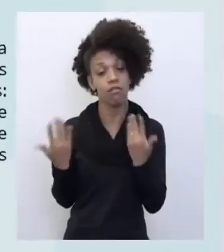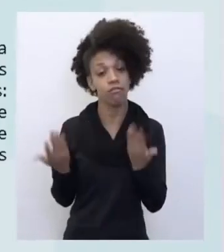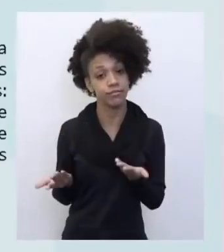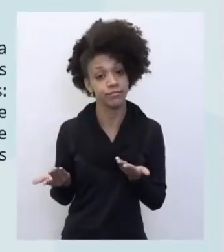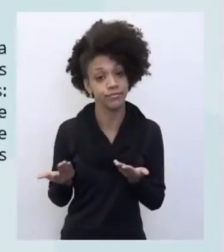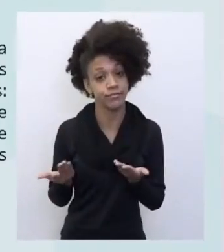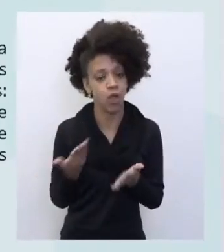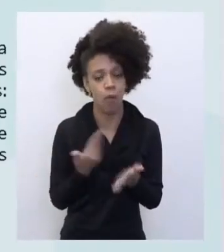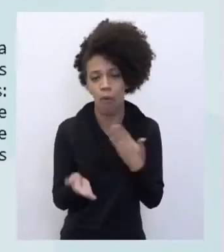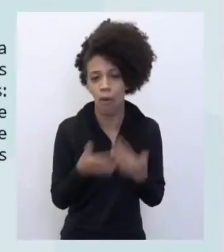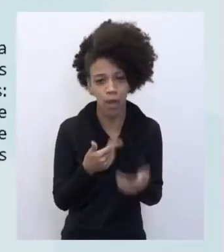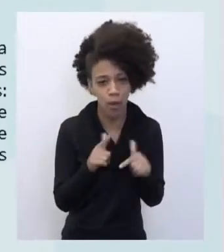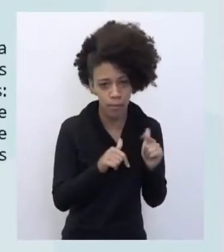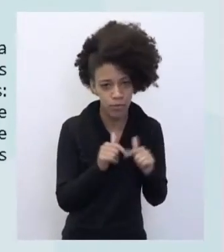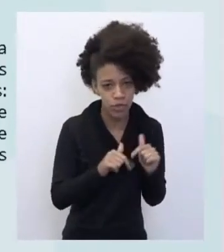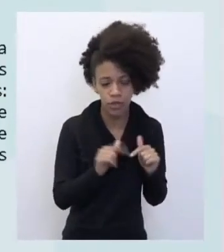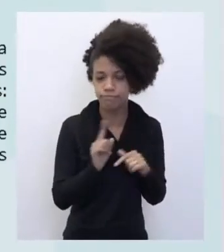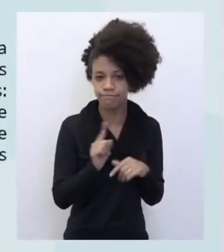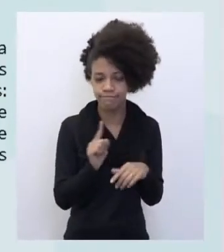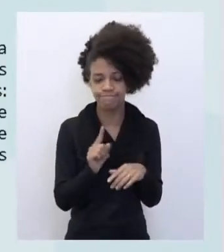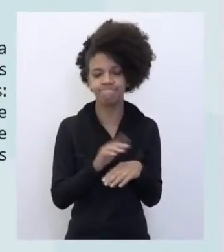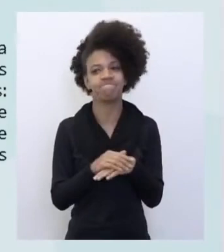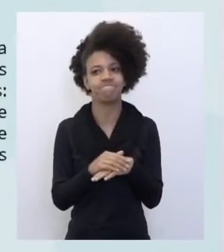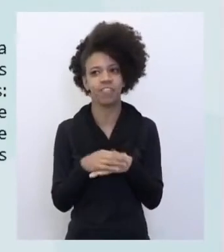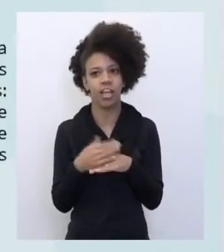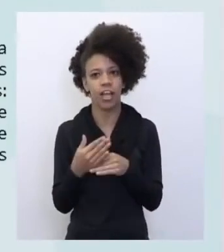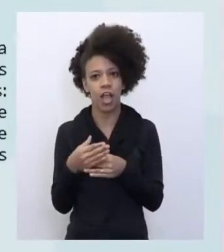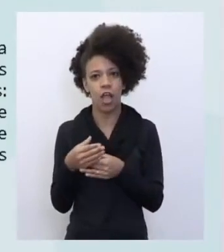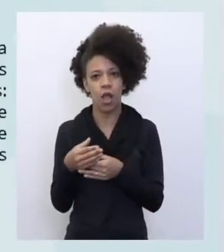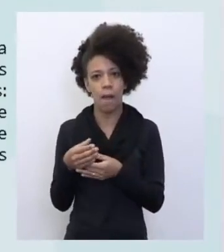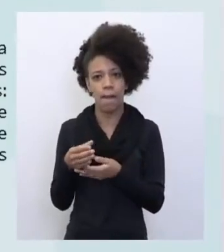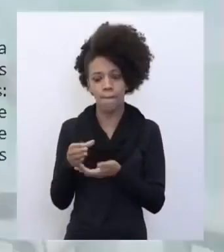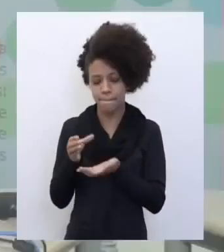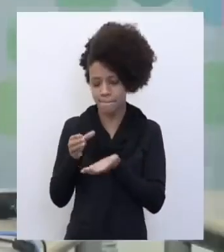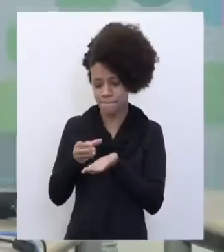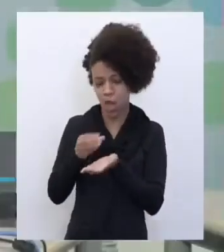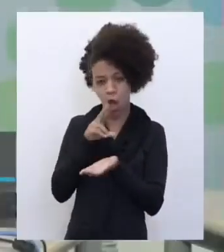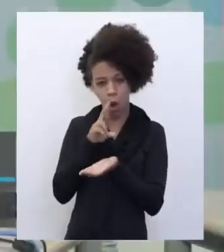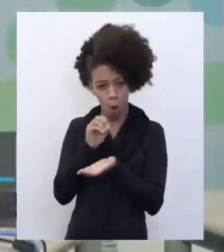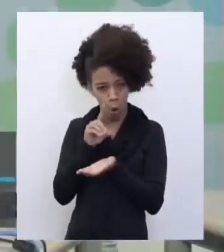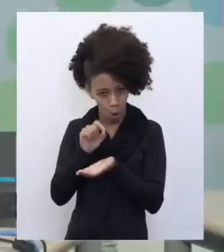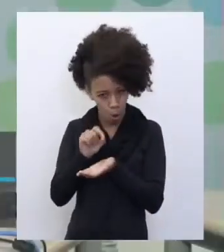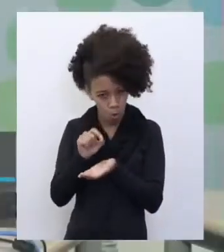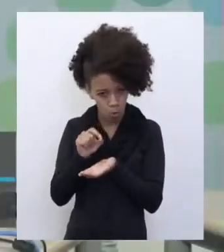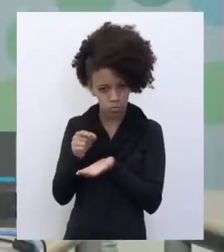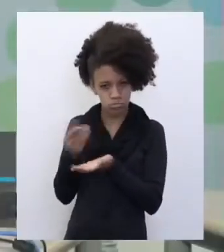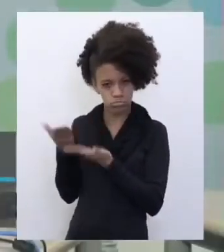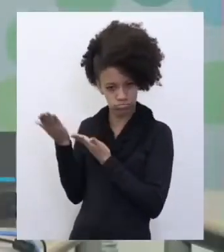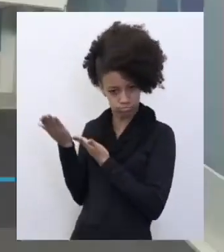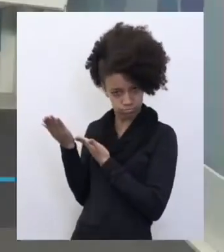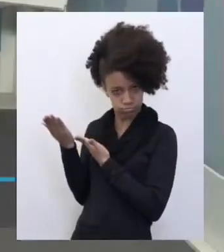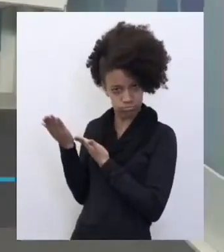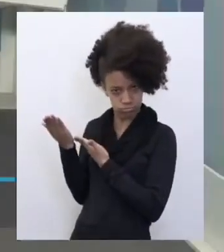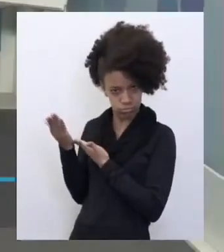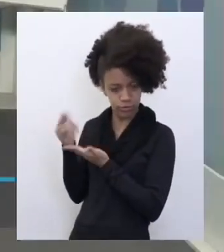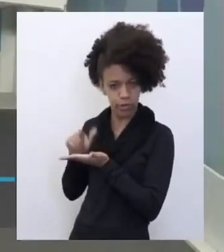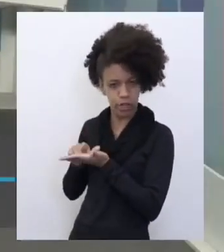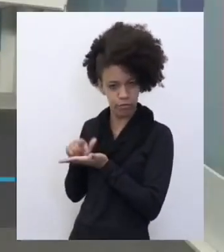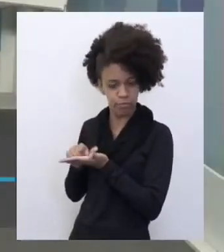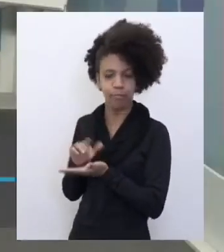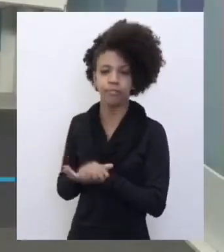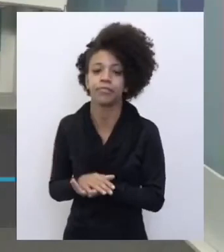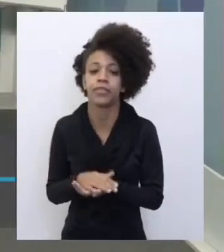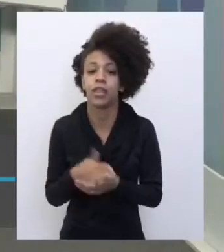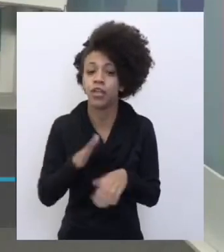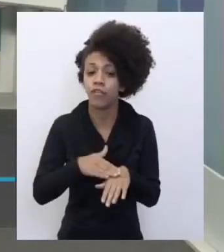de eu pegar qualquer coisa, eu peguei rolinho de papel higiênico, turma, usado, ó, rolinho. E eu fiz os